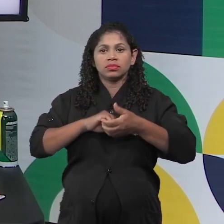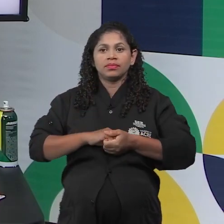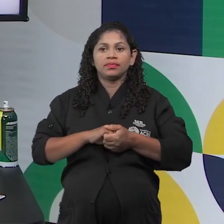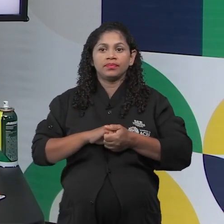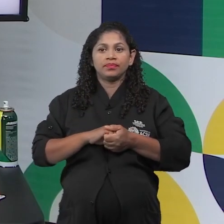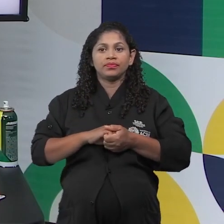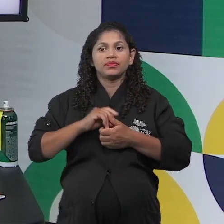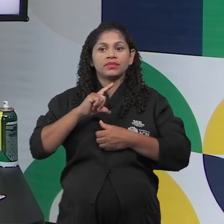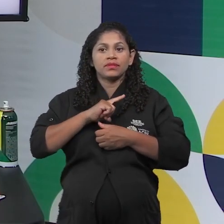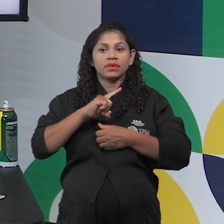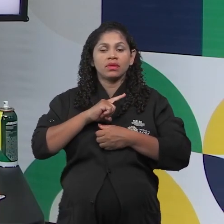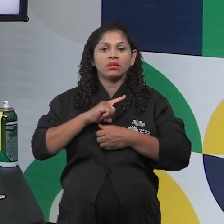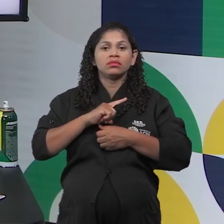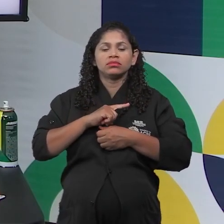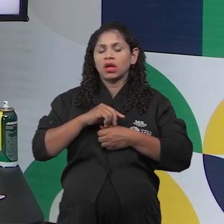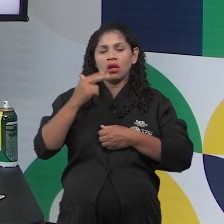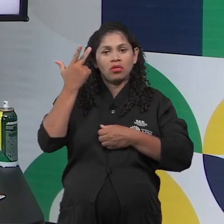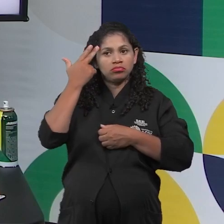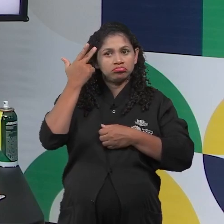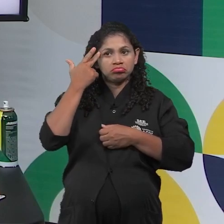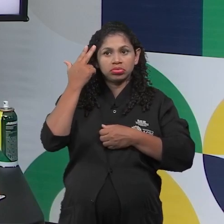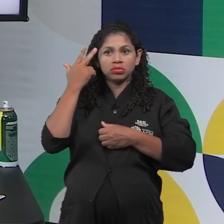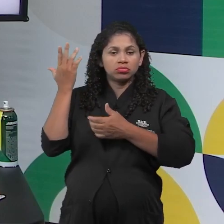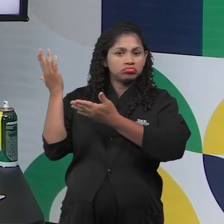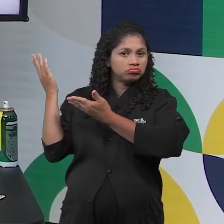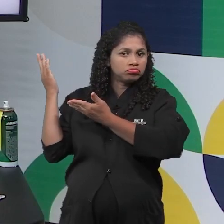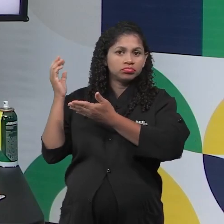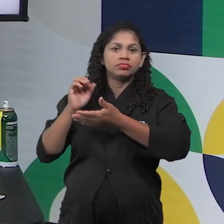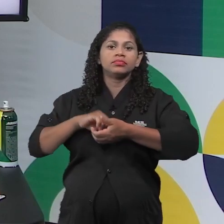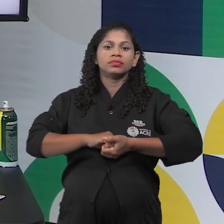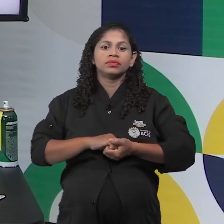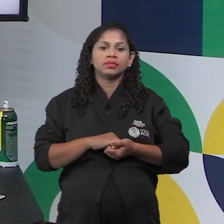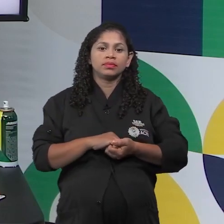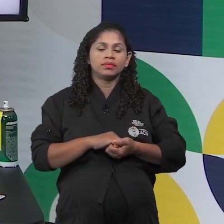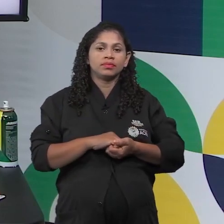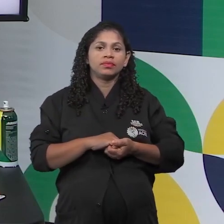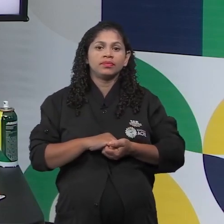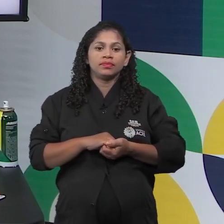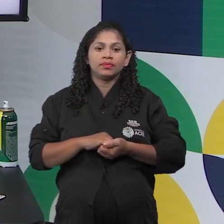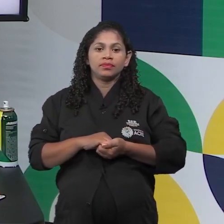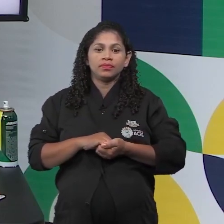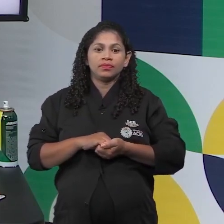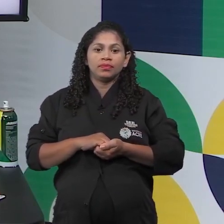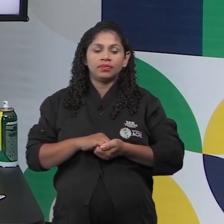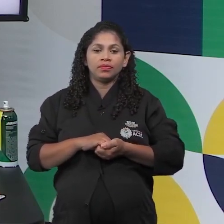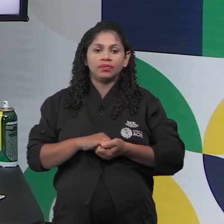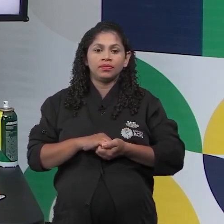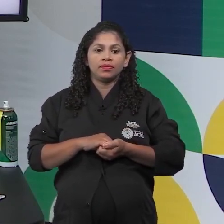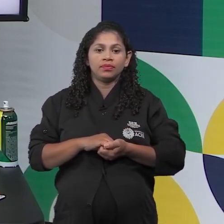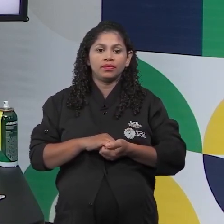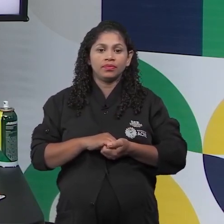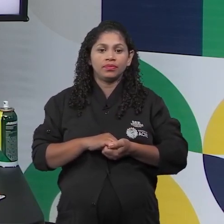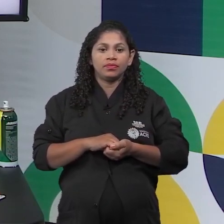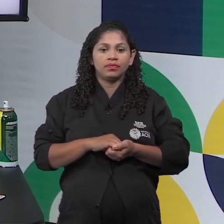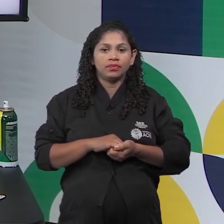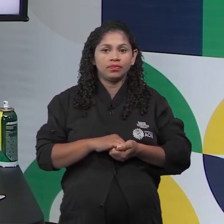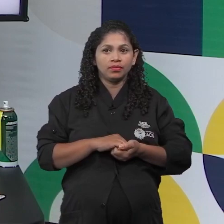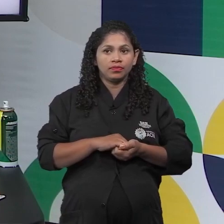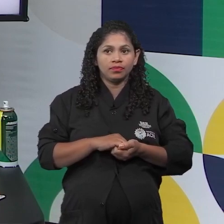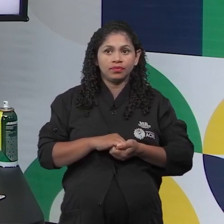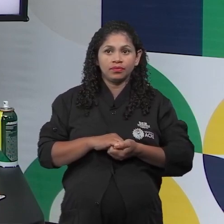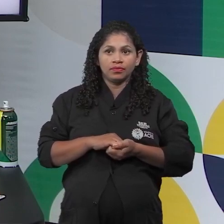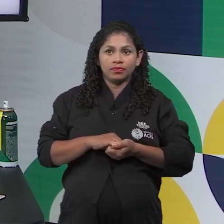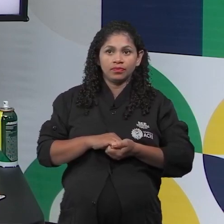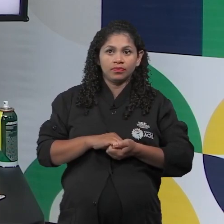E a gente tem as cápsulas comuns, né? Então, aqui a gente vai ter pós, né, como um exemplo, de uma